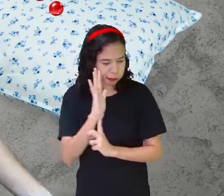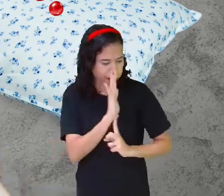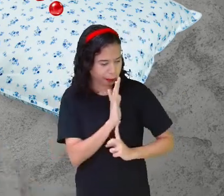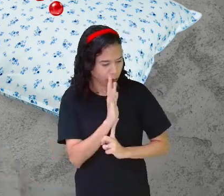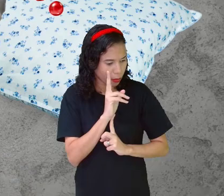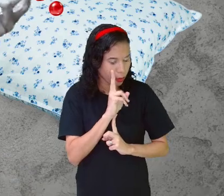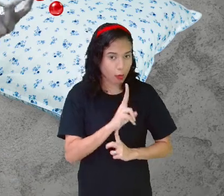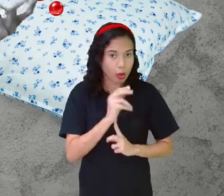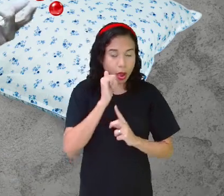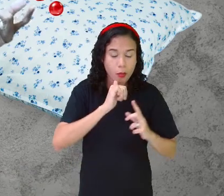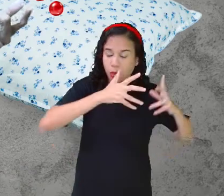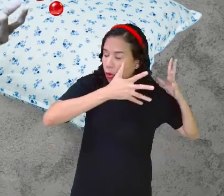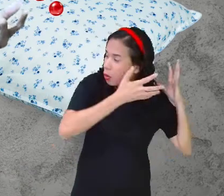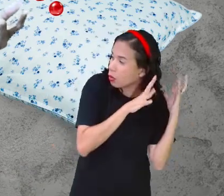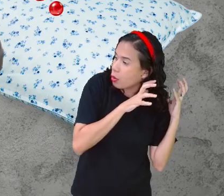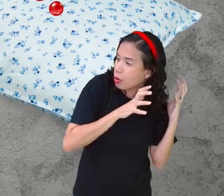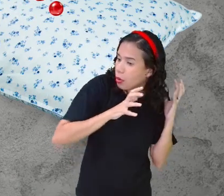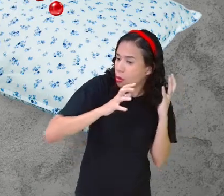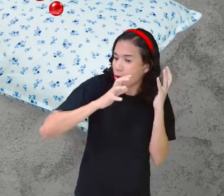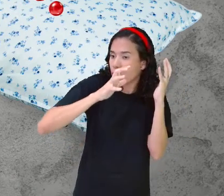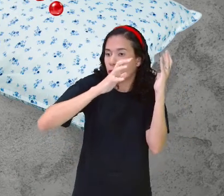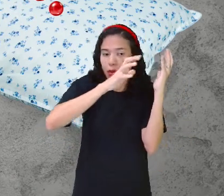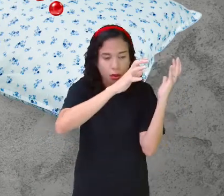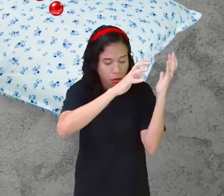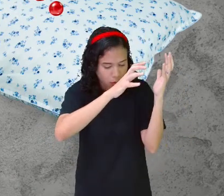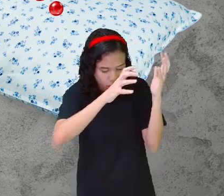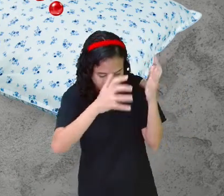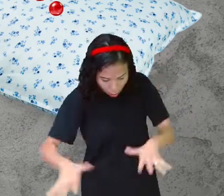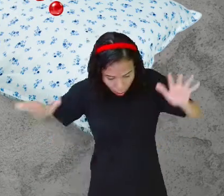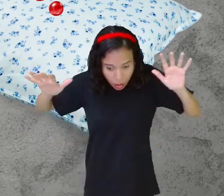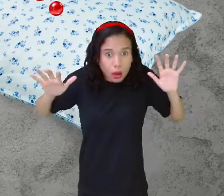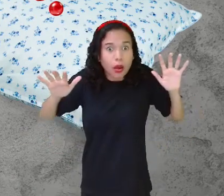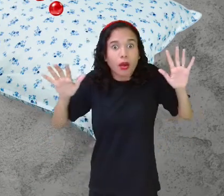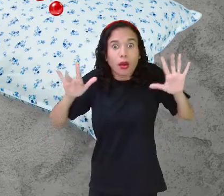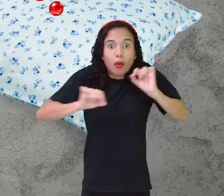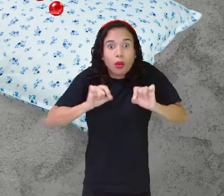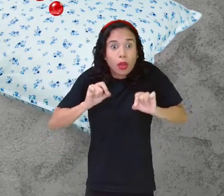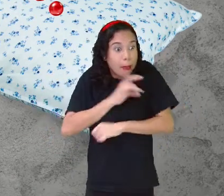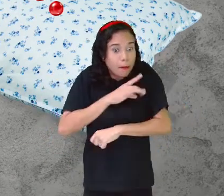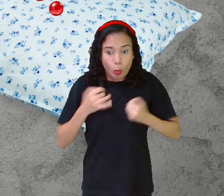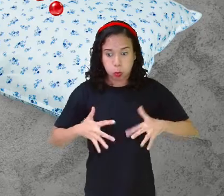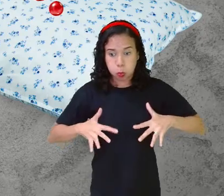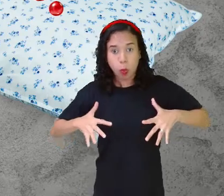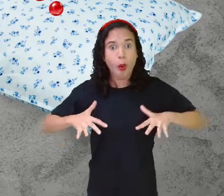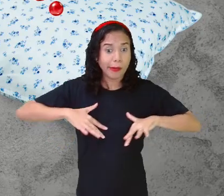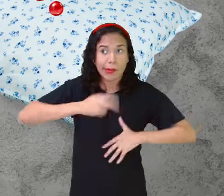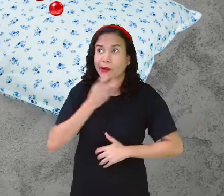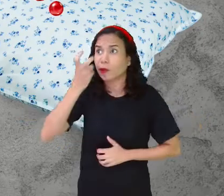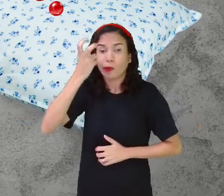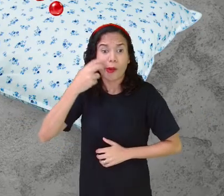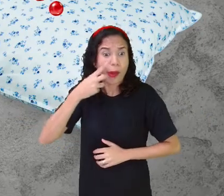Quando a criada levantou o travesseiro, logo deixou cair, pálida e trêmula, e ela